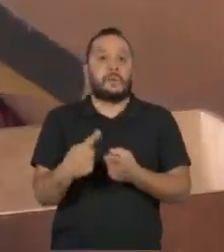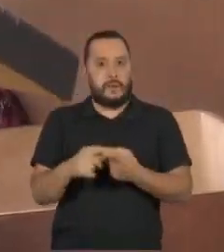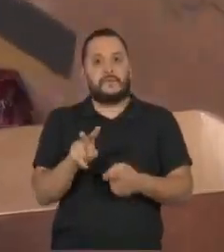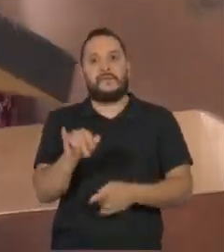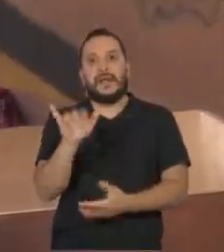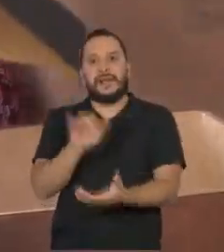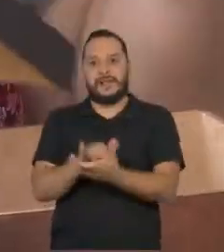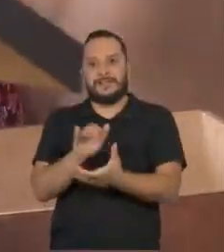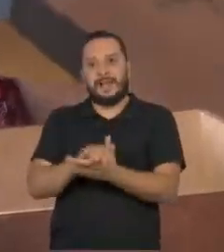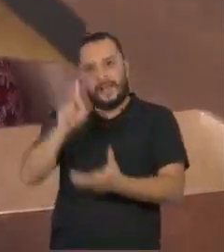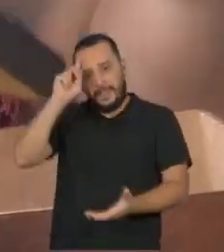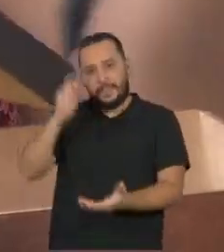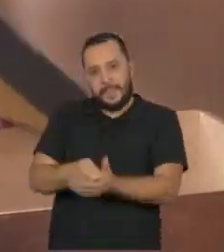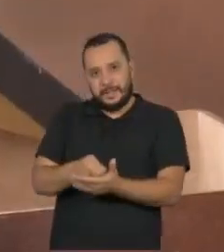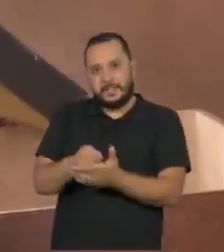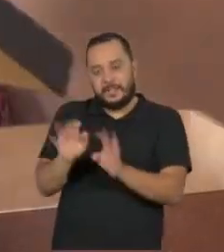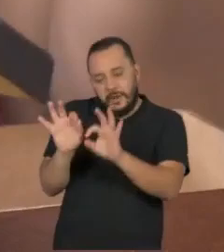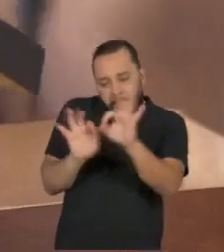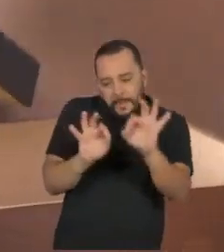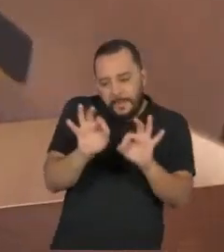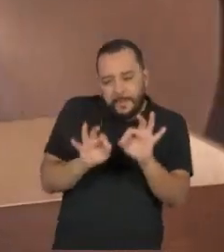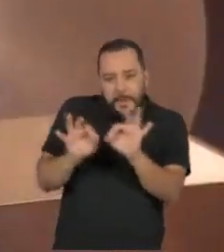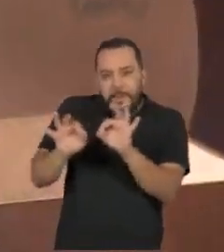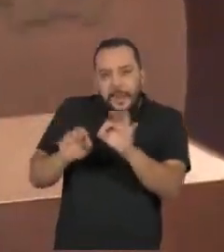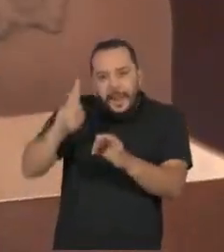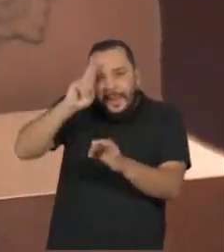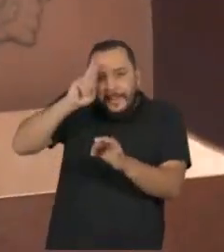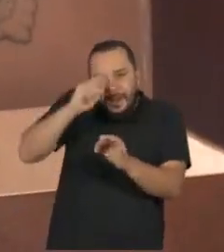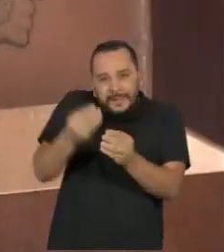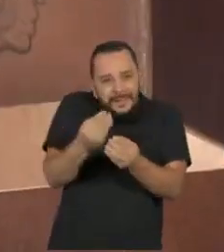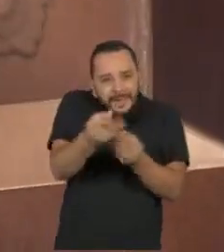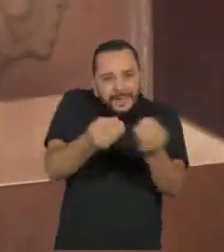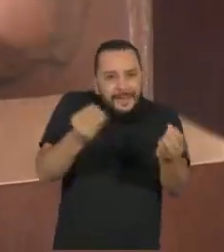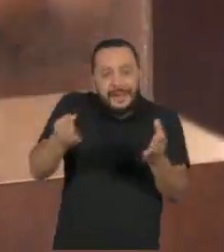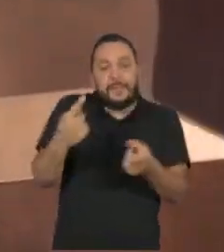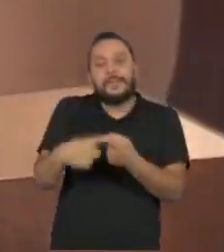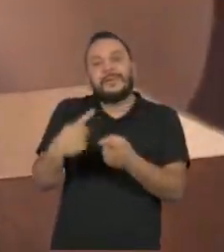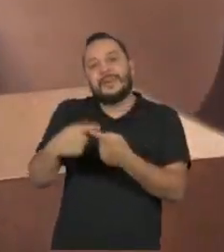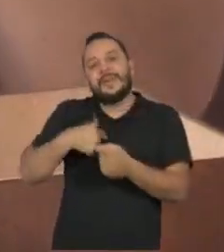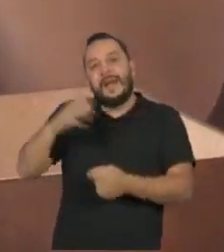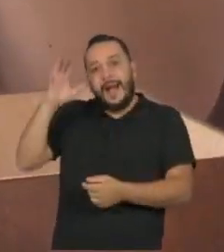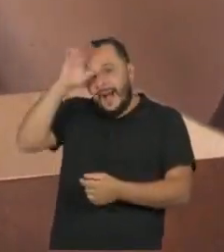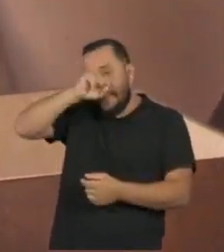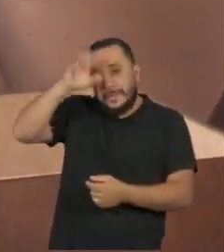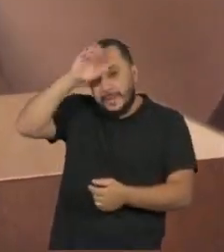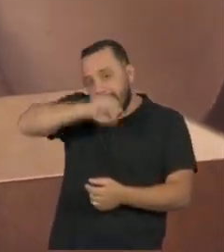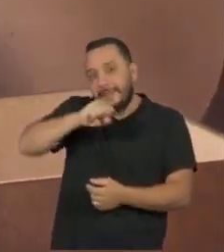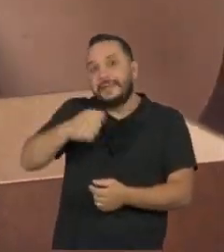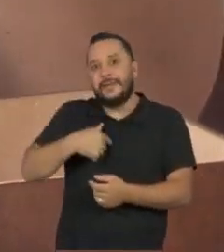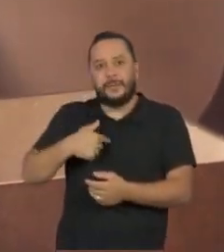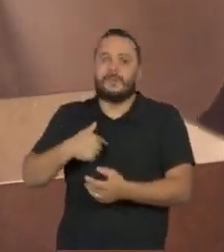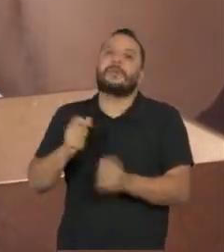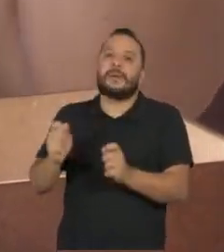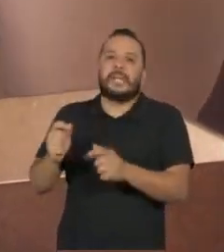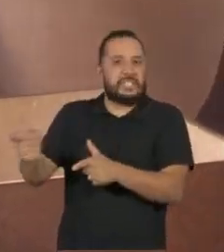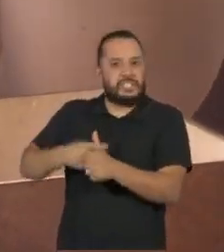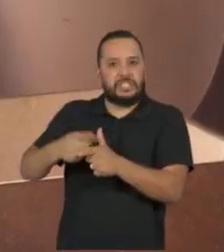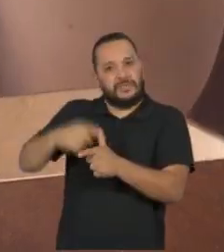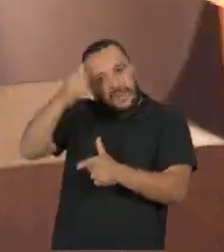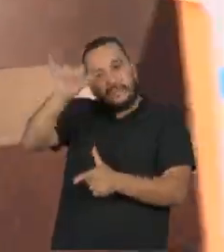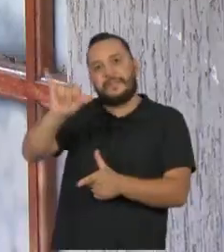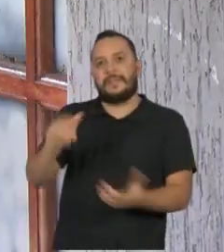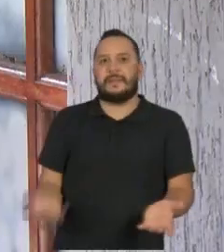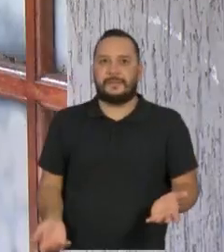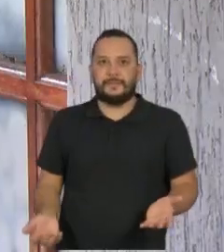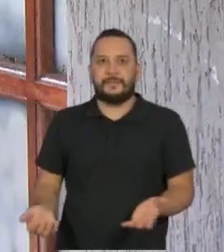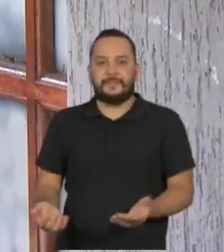as lembrancinhas. Foi um aprendizado no curso de educação financeira que fez para não ter qualquer tipo de dívida quando começar a vida a